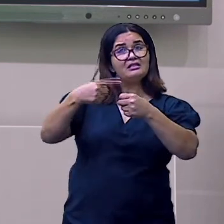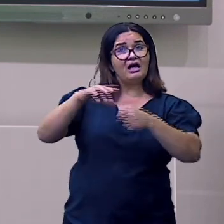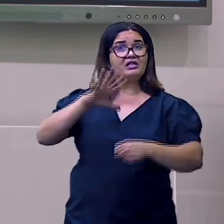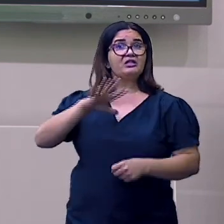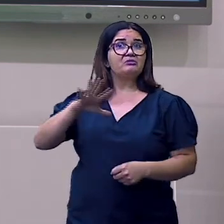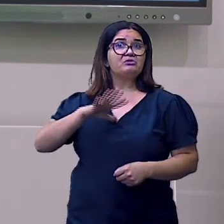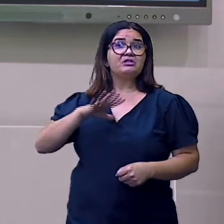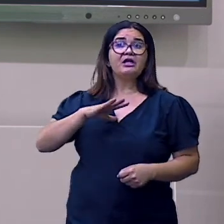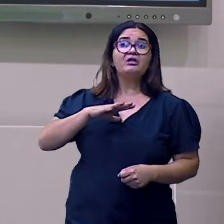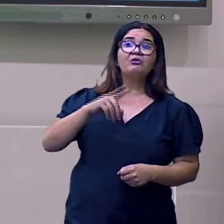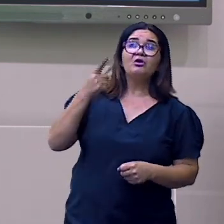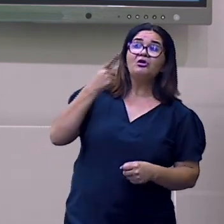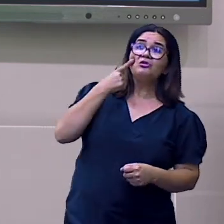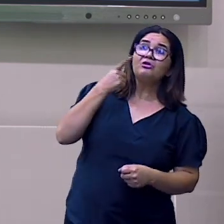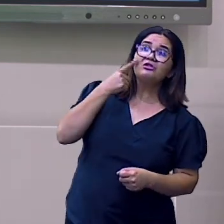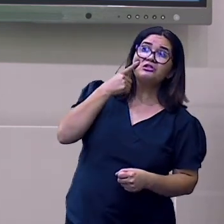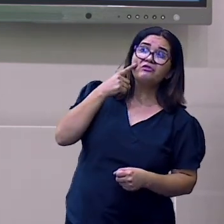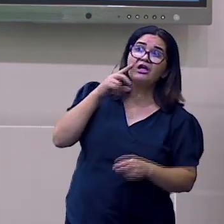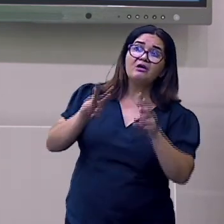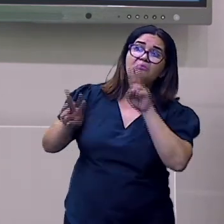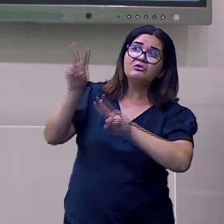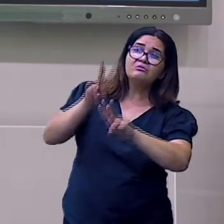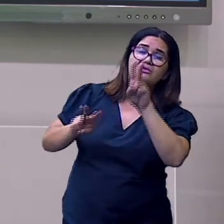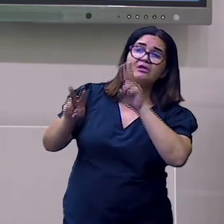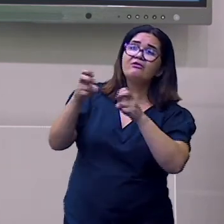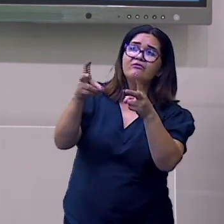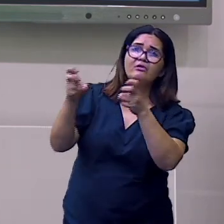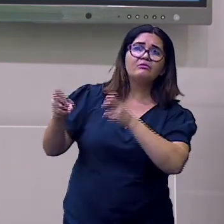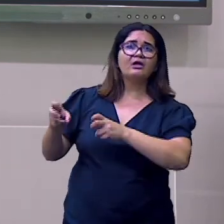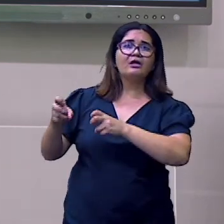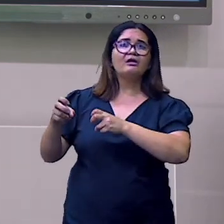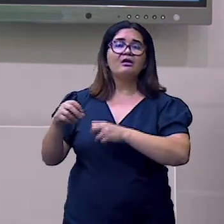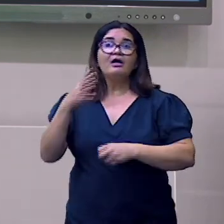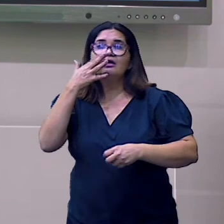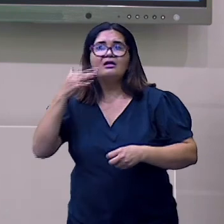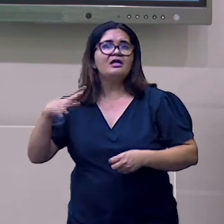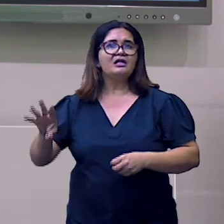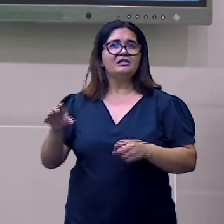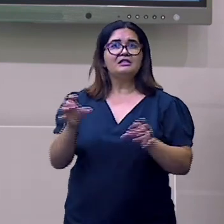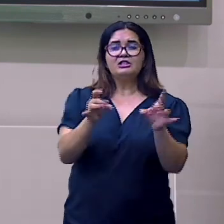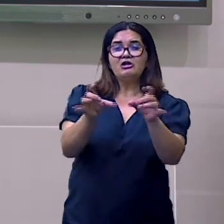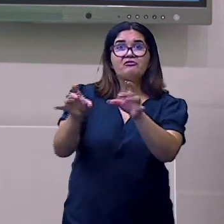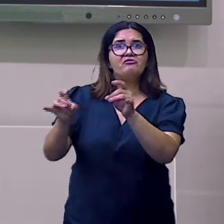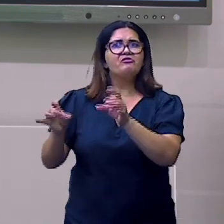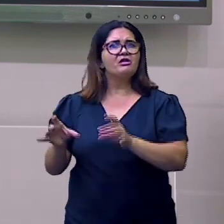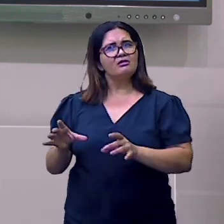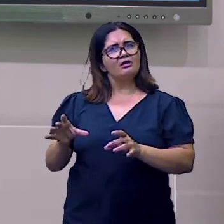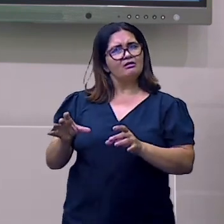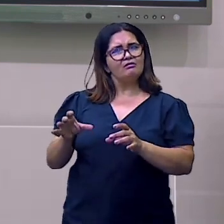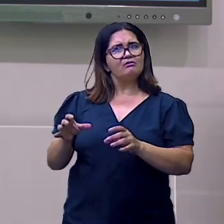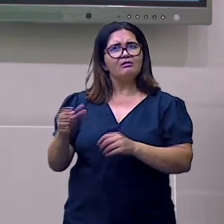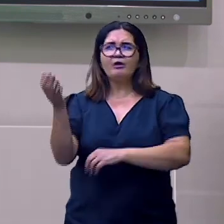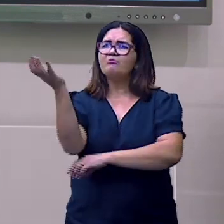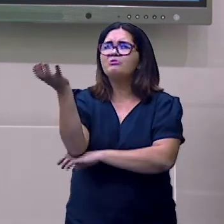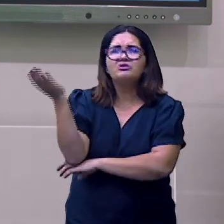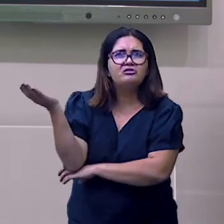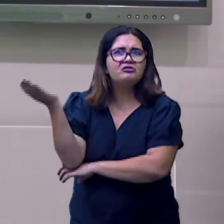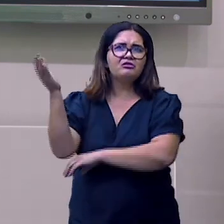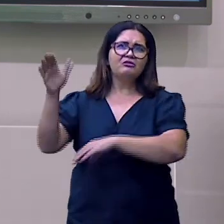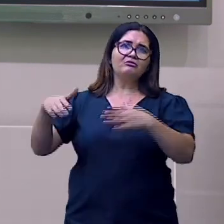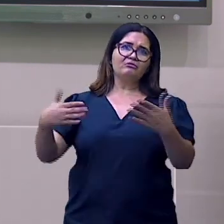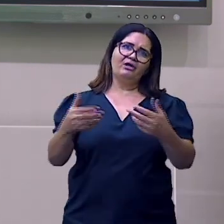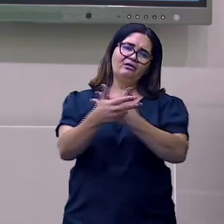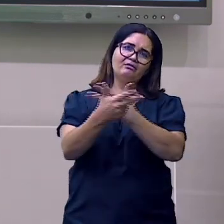sinal pedindo dinheiro, vendendo bala, fazendo algum tipo de trabalho. Então está previsto em lei, sim,